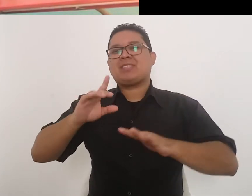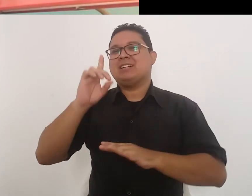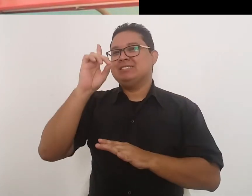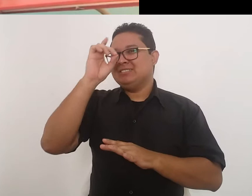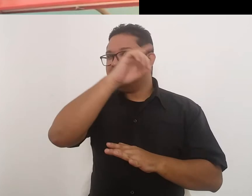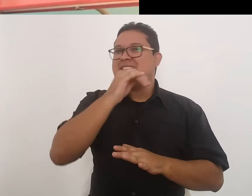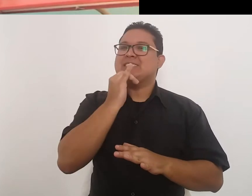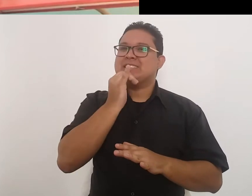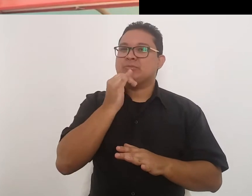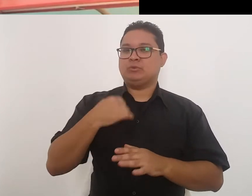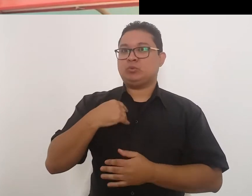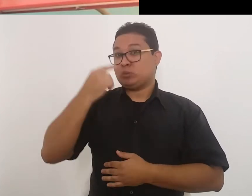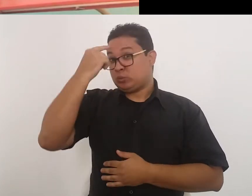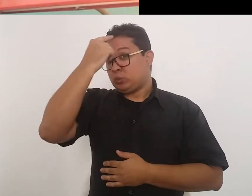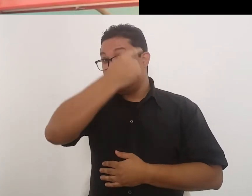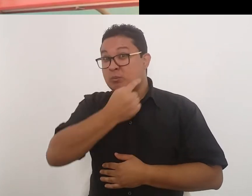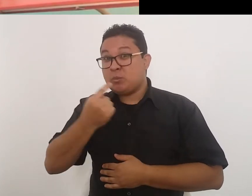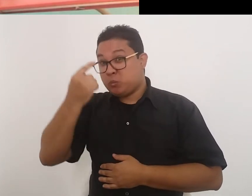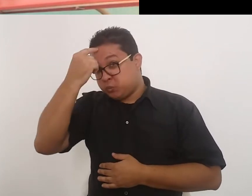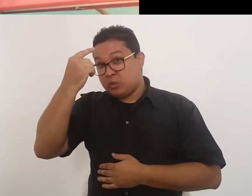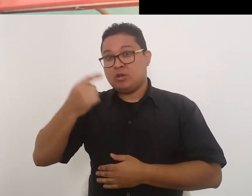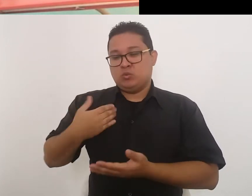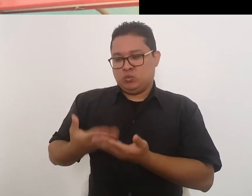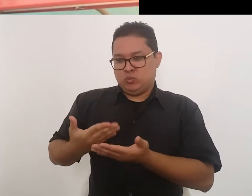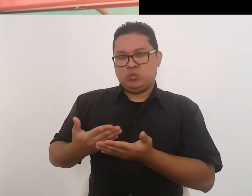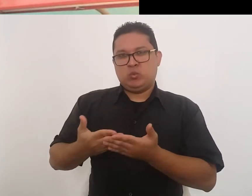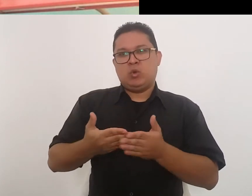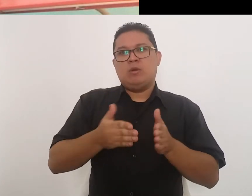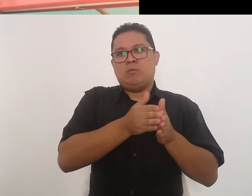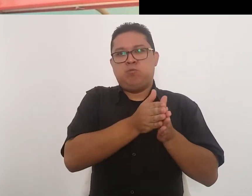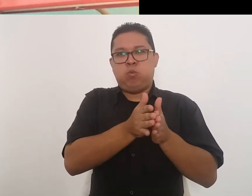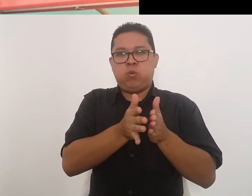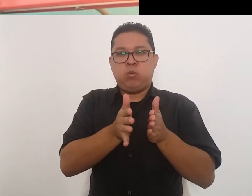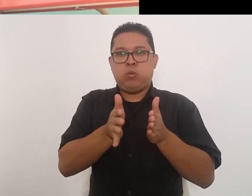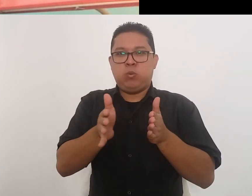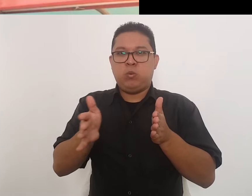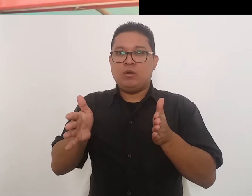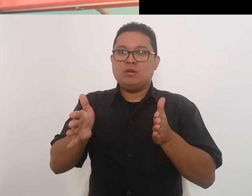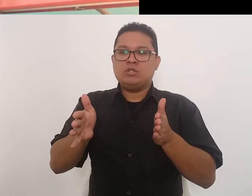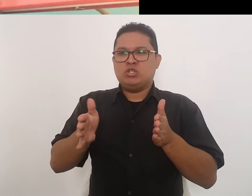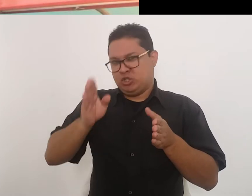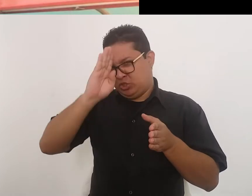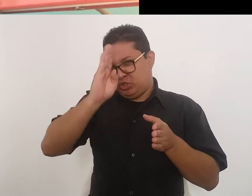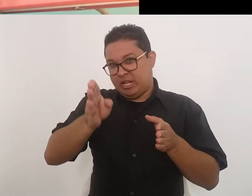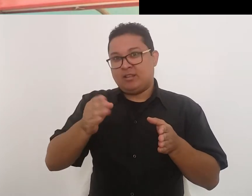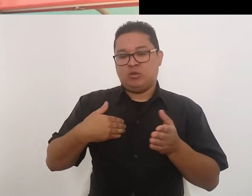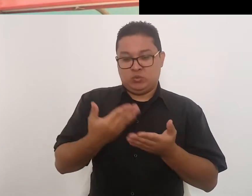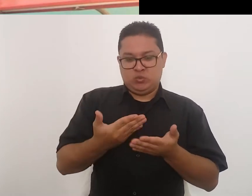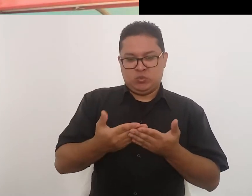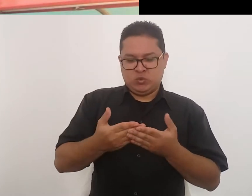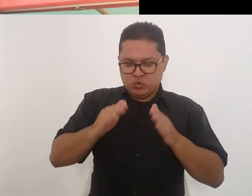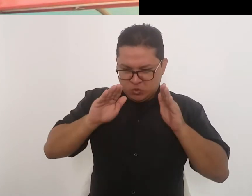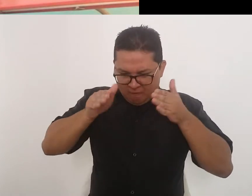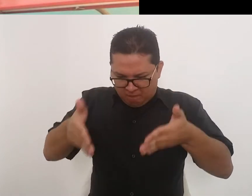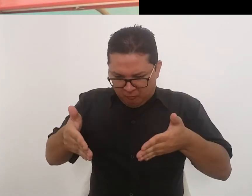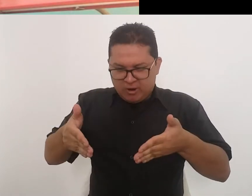Manter o mesmo ritmo, a mesma qualidade que eu tenho em um modelo presencial, porque eu tenho mais